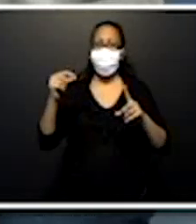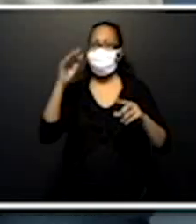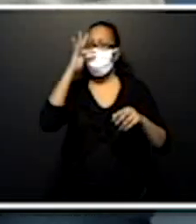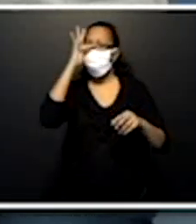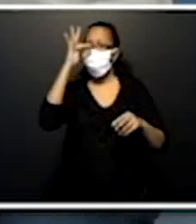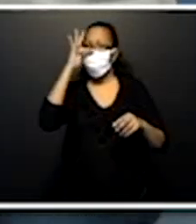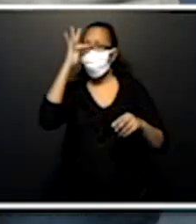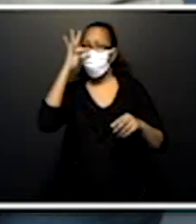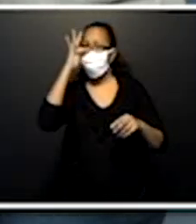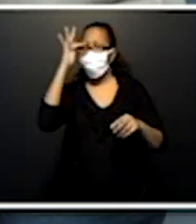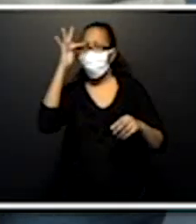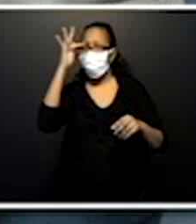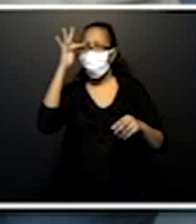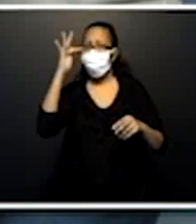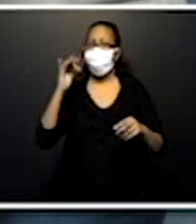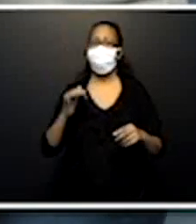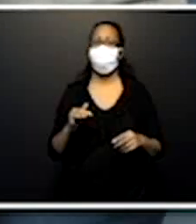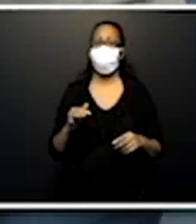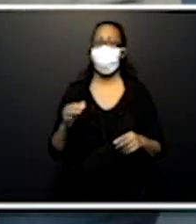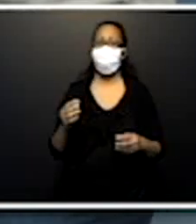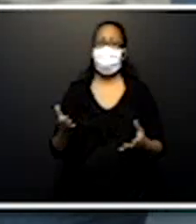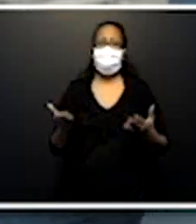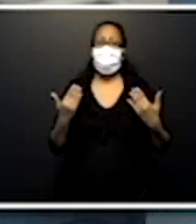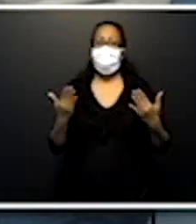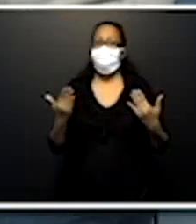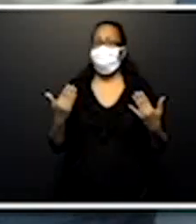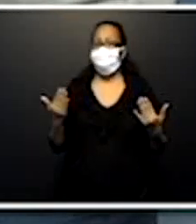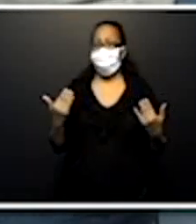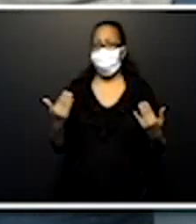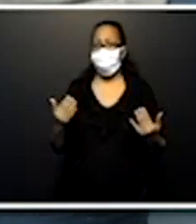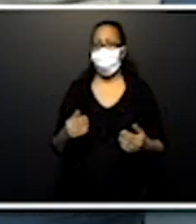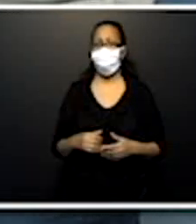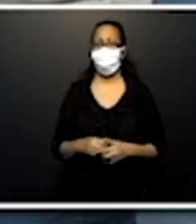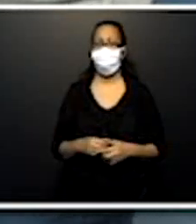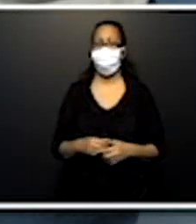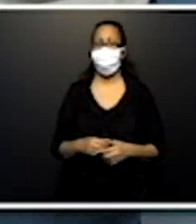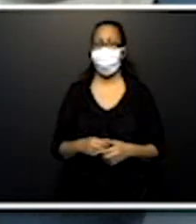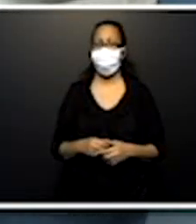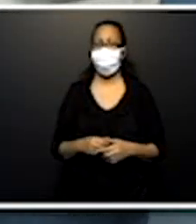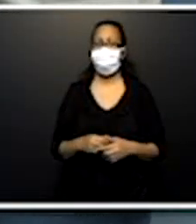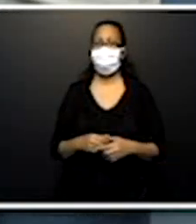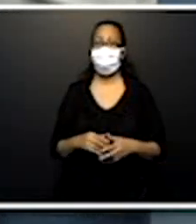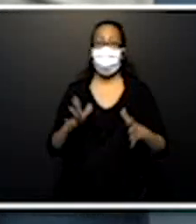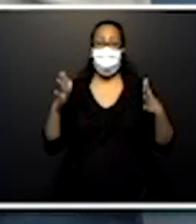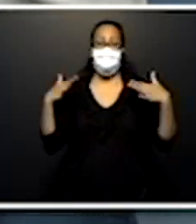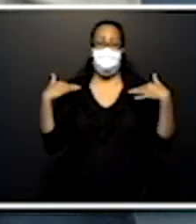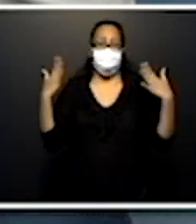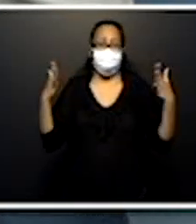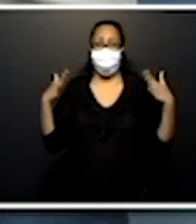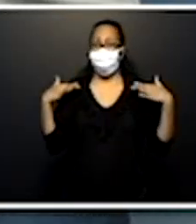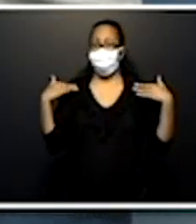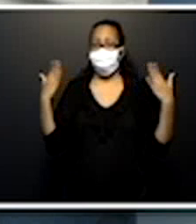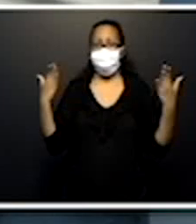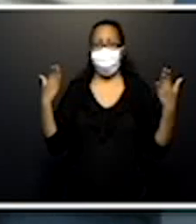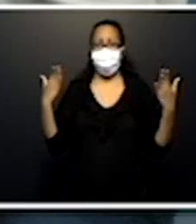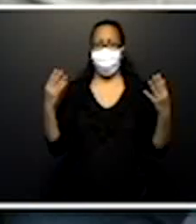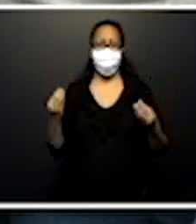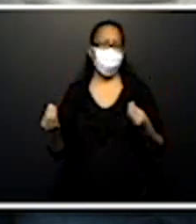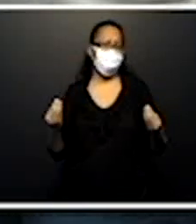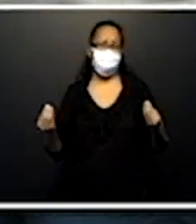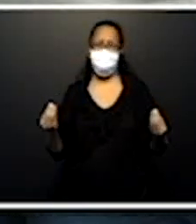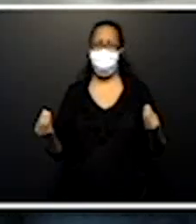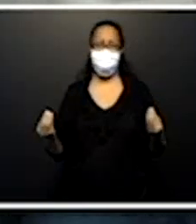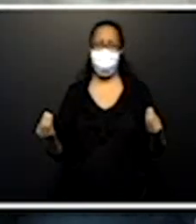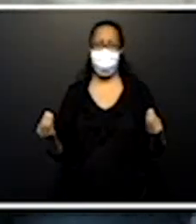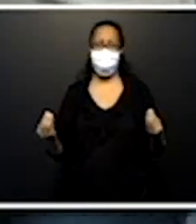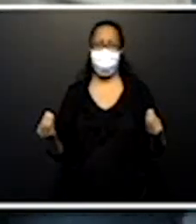lá, a gente tem essa sensação de ardor, de calor, né? Irão manchar de alegria. Manchar de alegria? Como